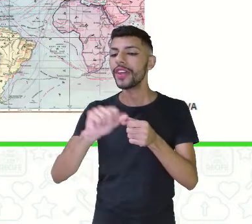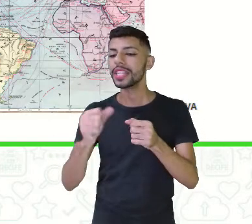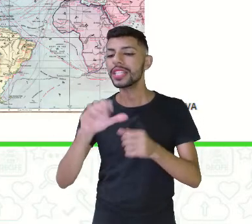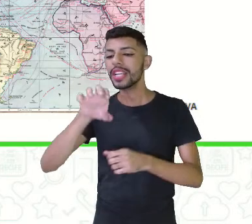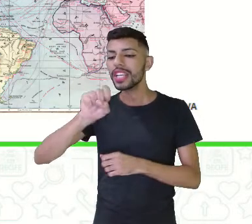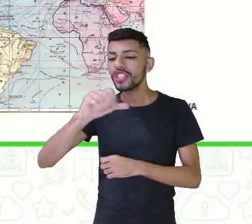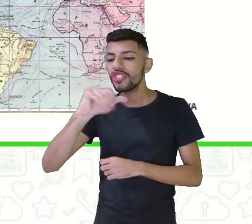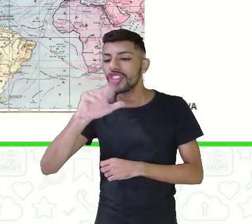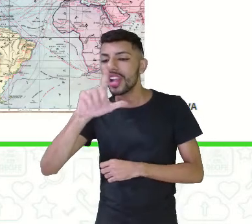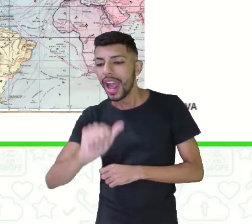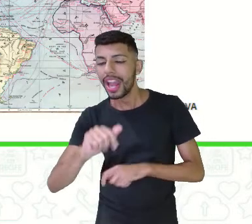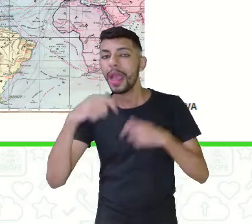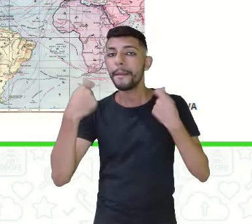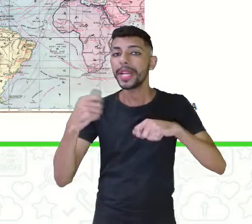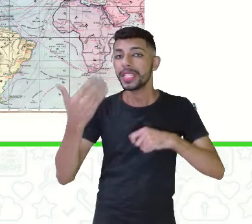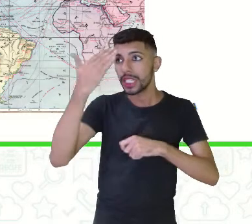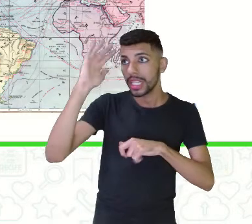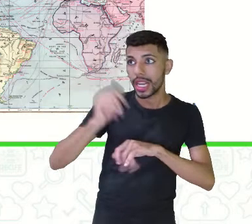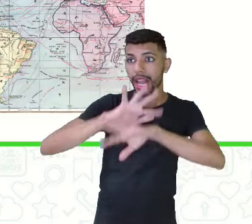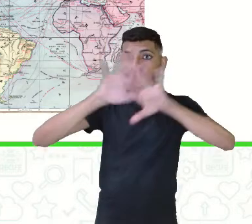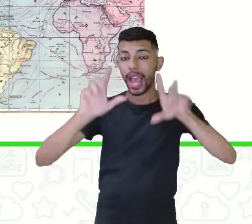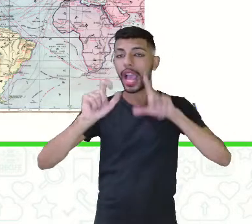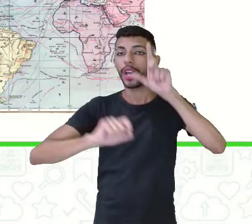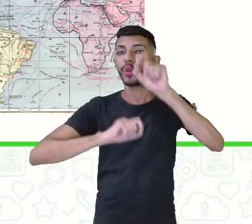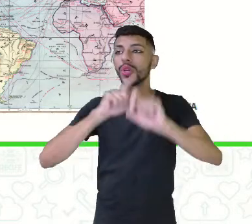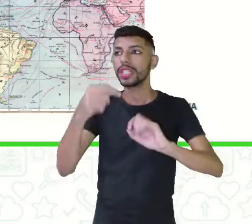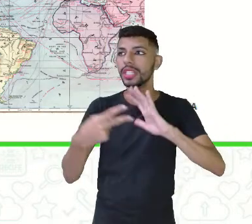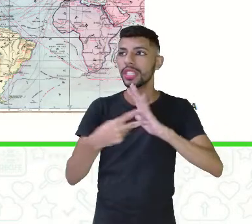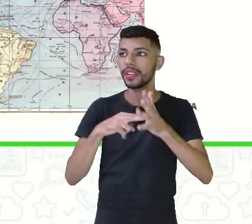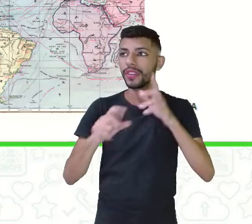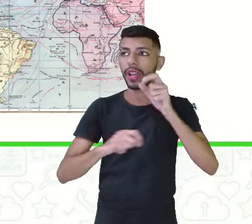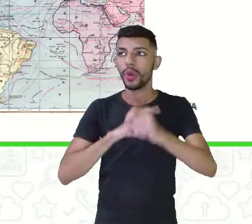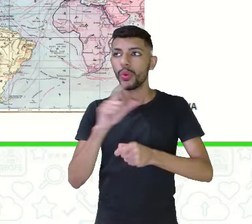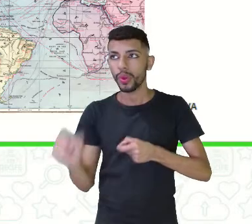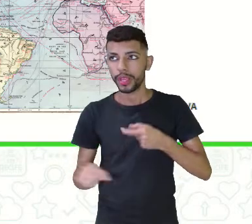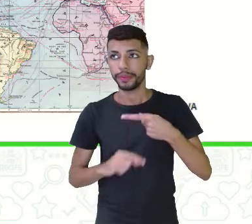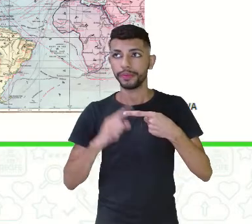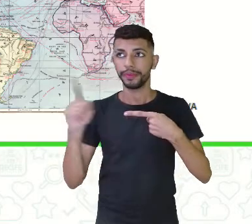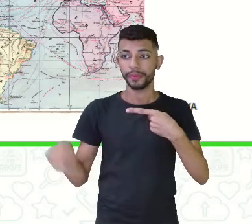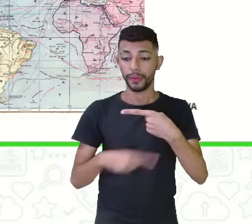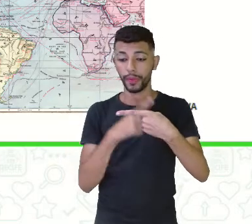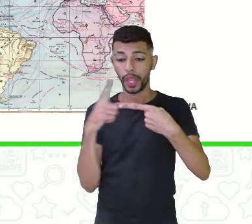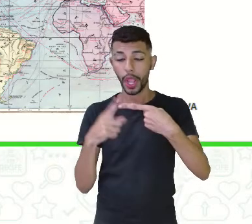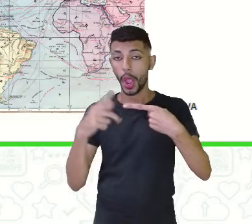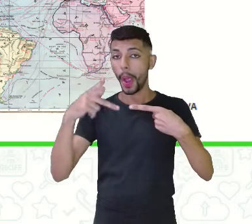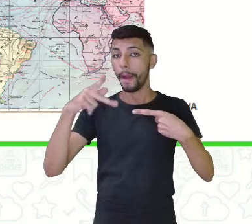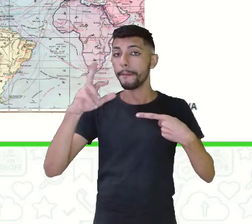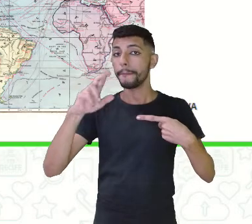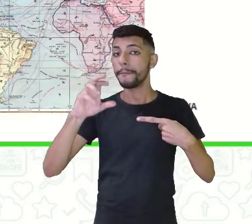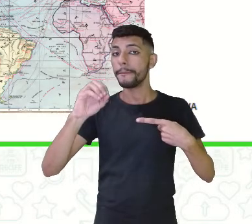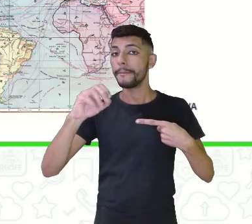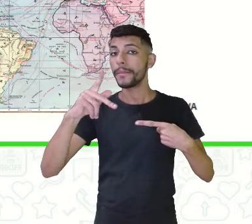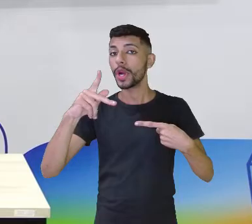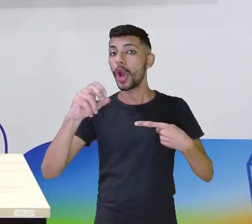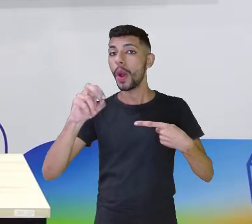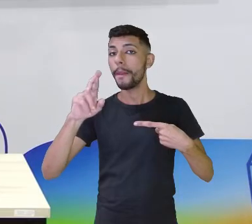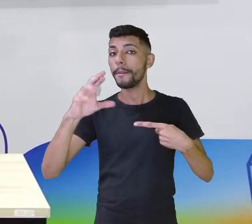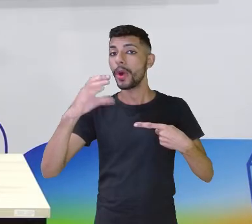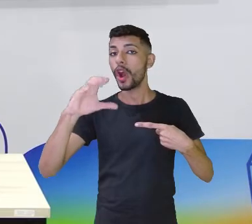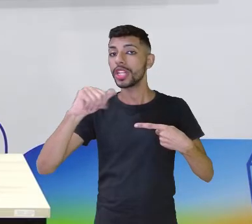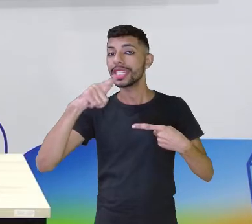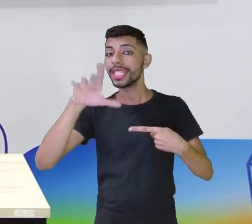preciso entender bem o que é a proporção, que é a questão do tamanho, ampliando